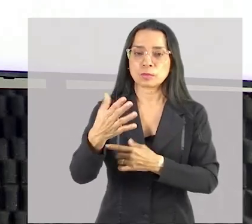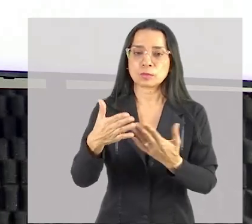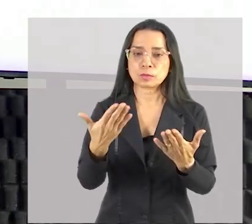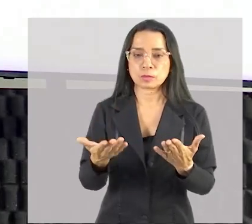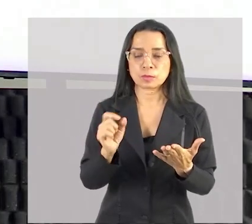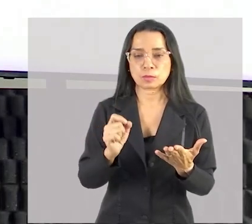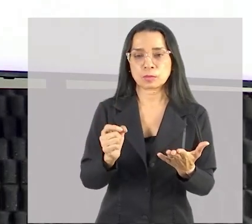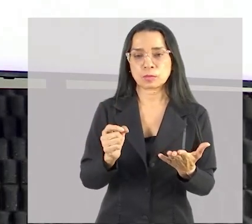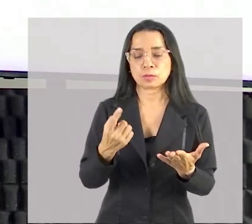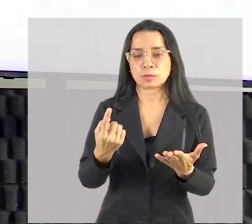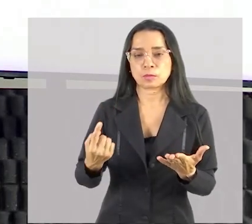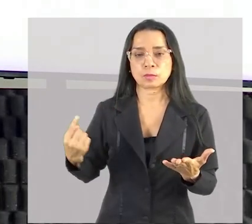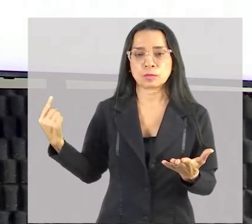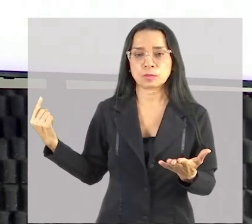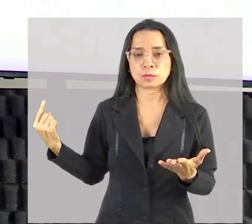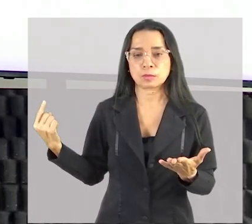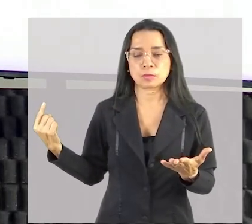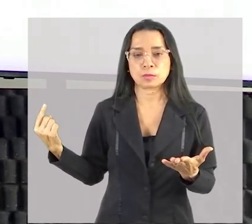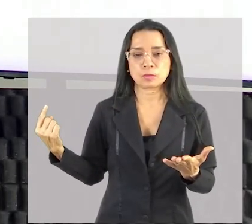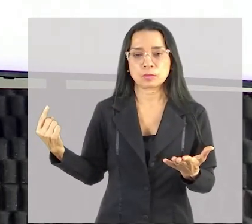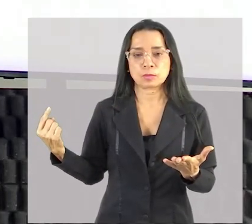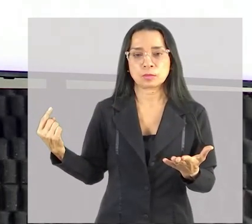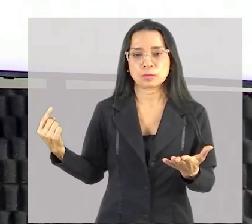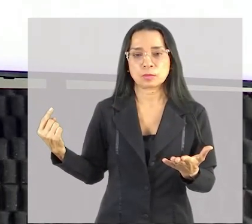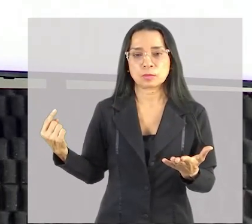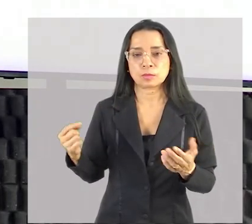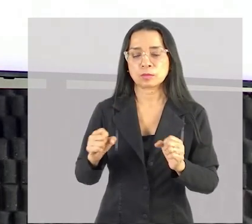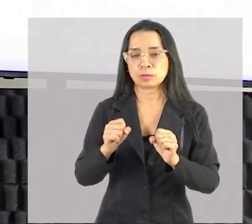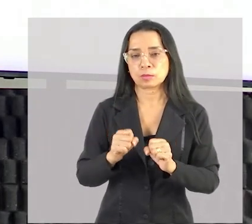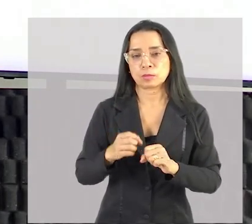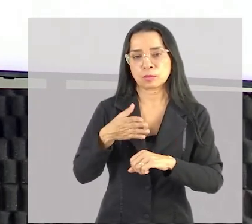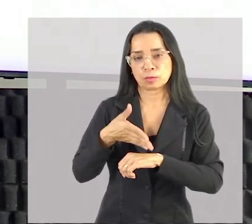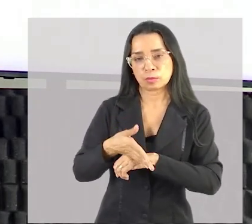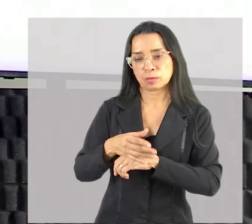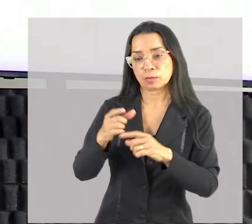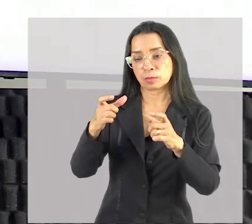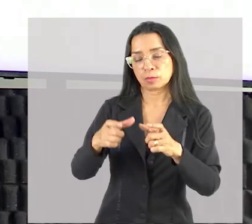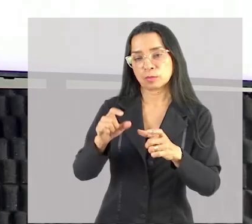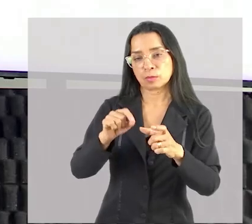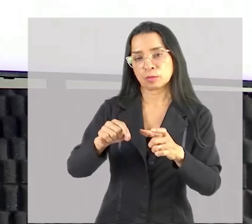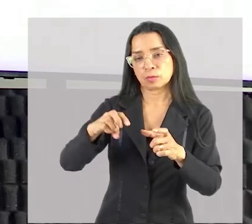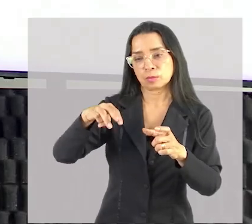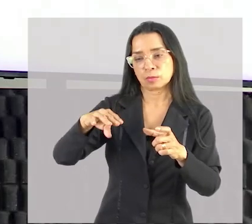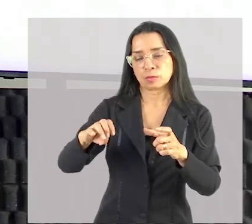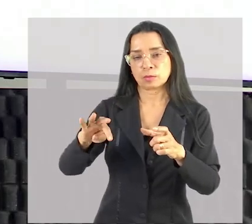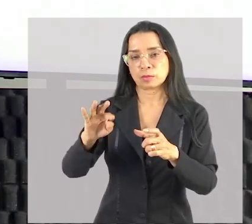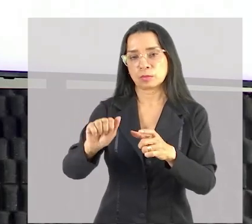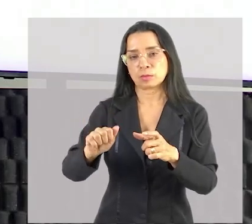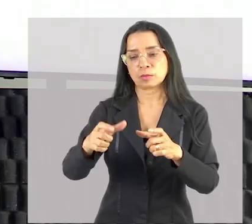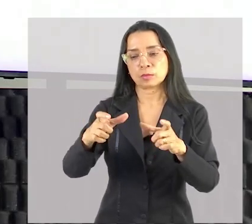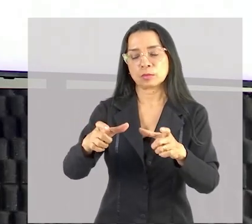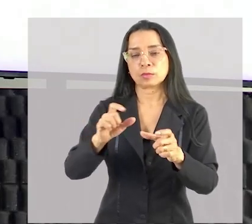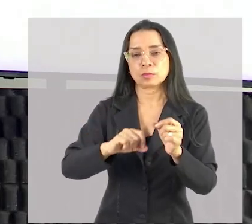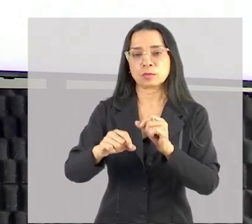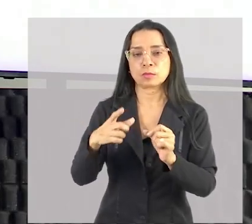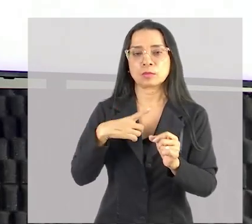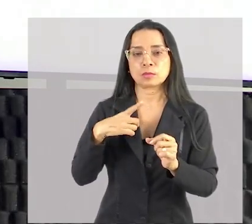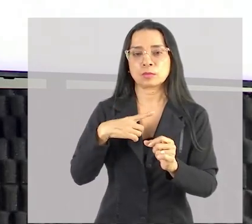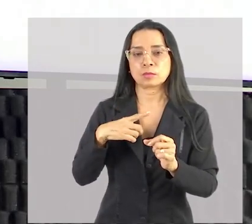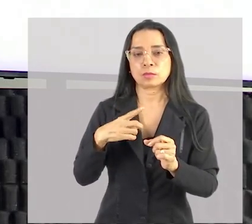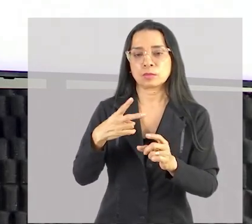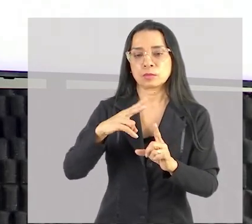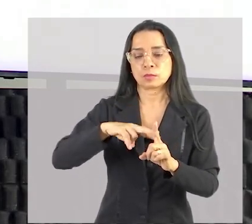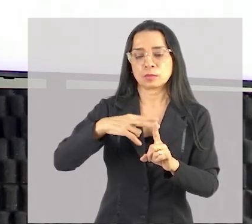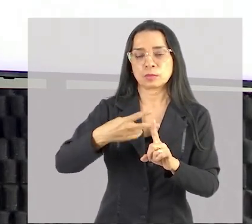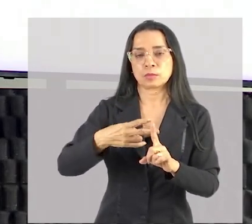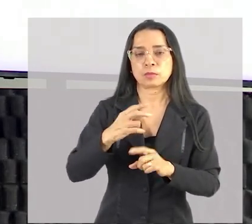Então, se eu tentar colocar um cloro bem aqui, só posso entrar em um lugar, que é a posição meta. Por que, Daniel? Porque aqui eu tenho uma